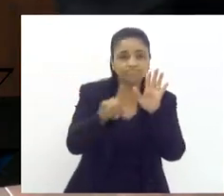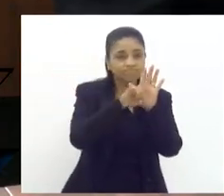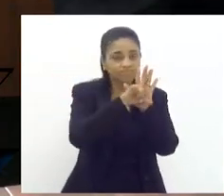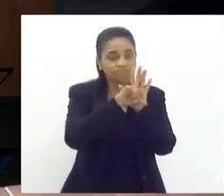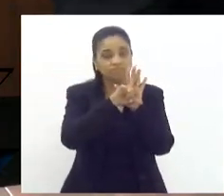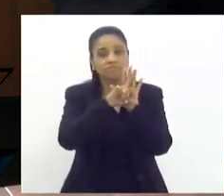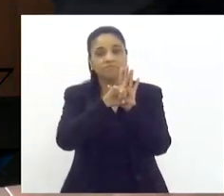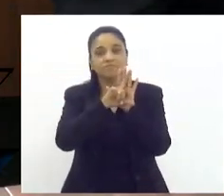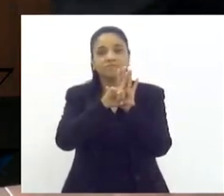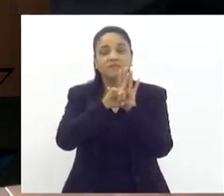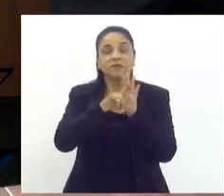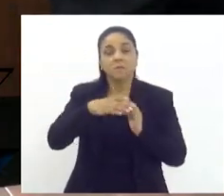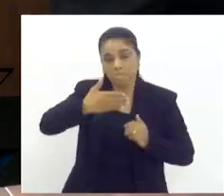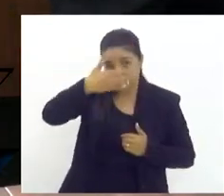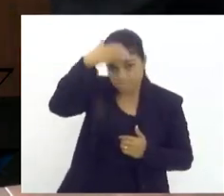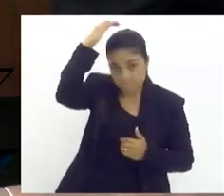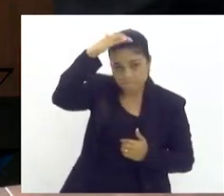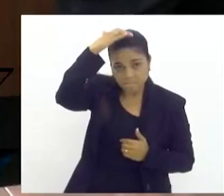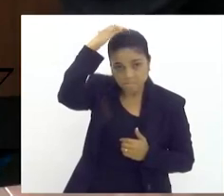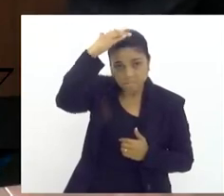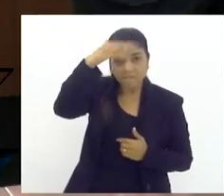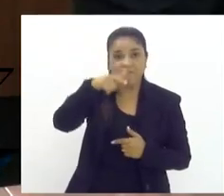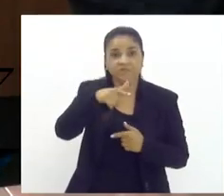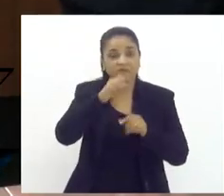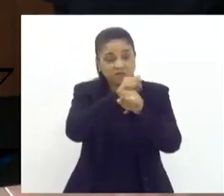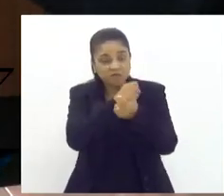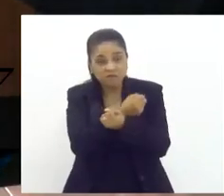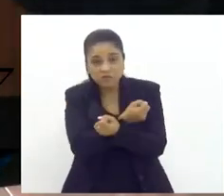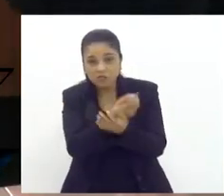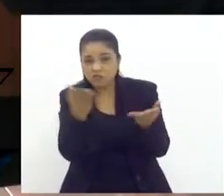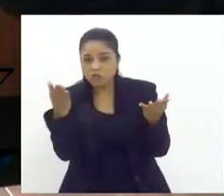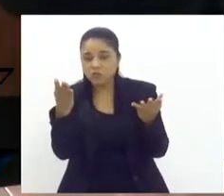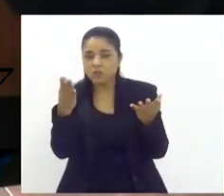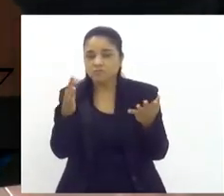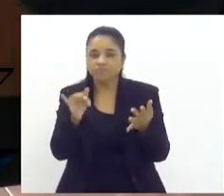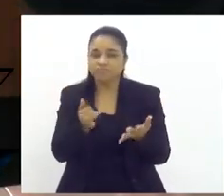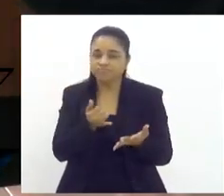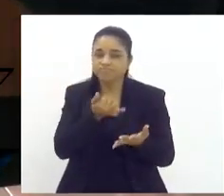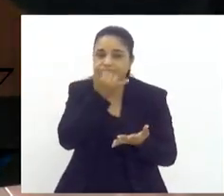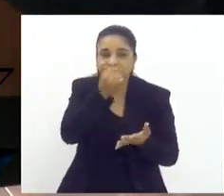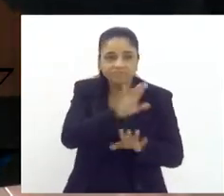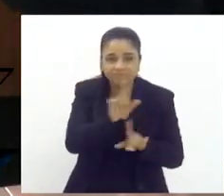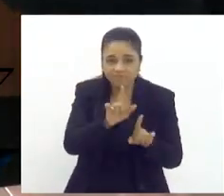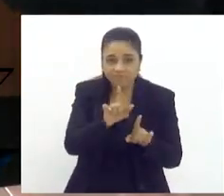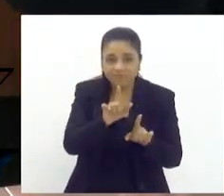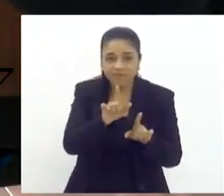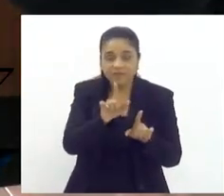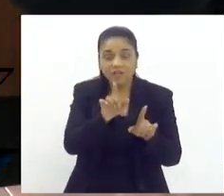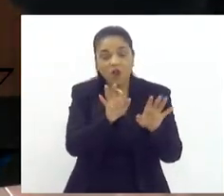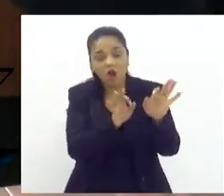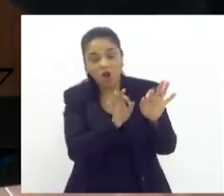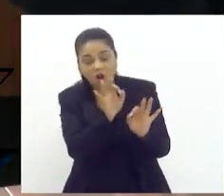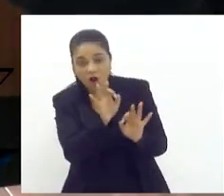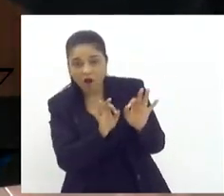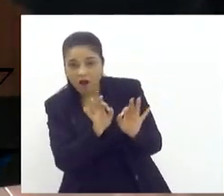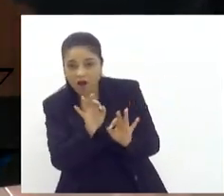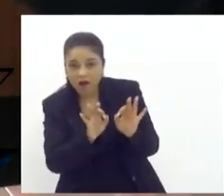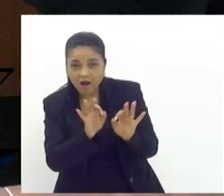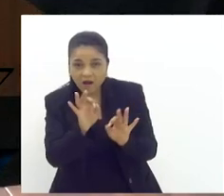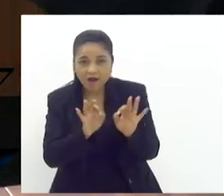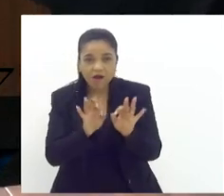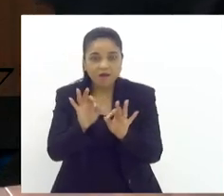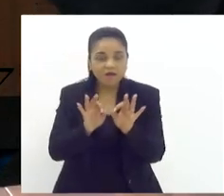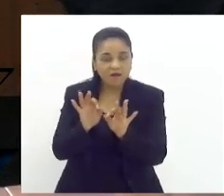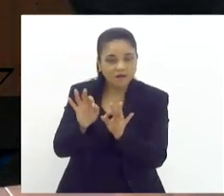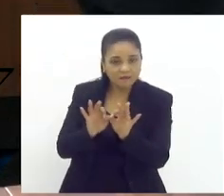que vai distribuir quase distribuir não vai de maneira ordeira orgânica